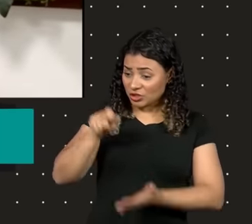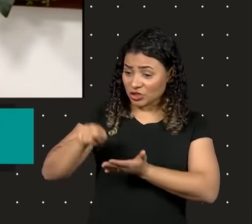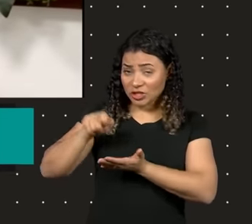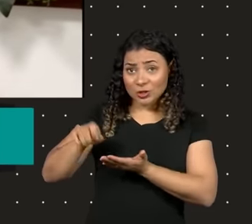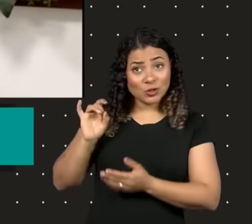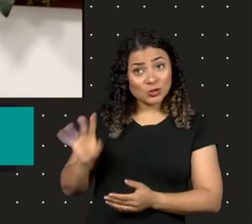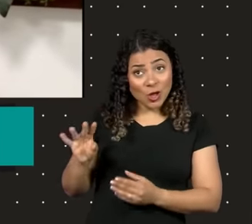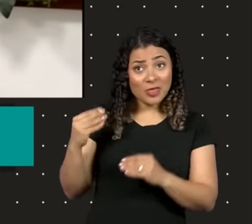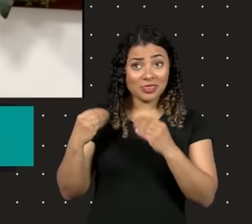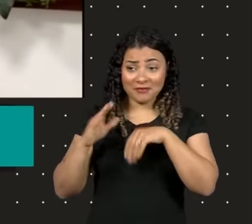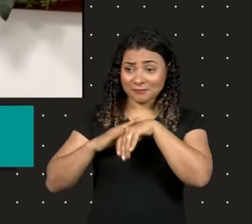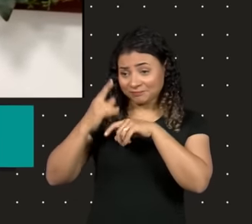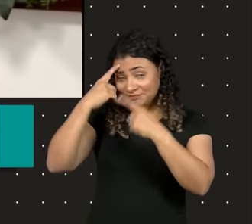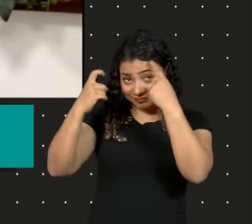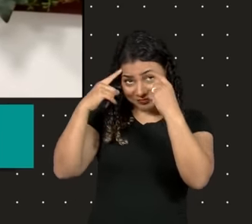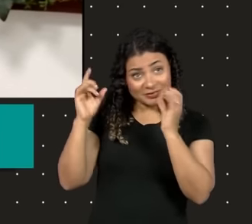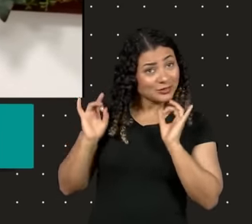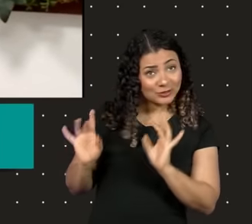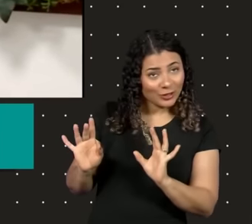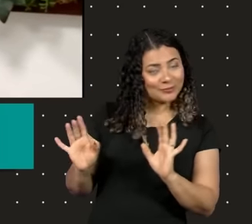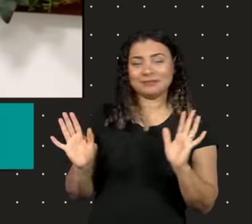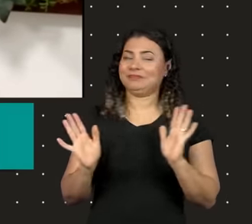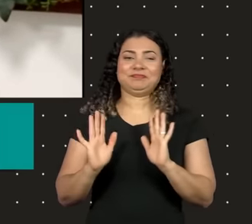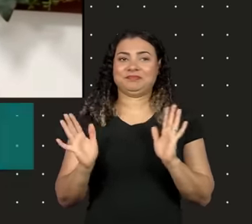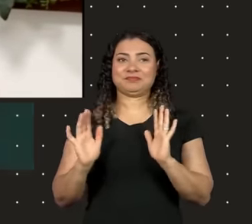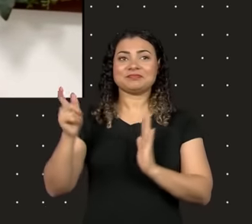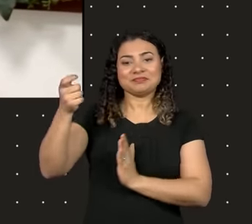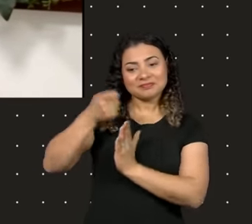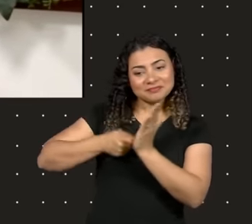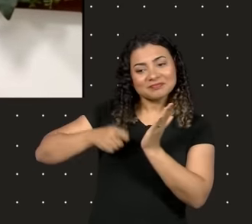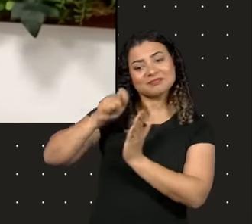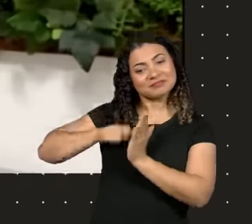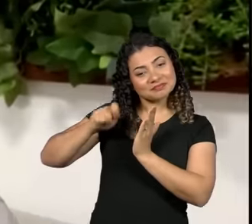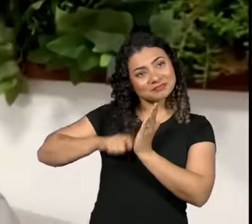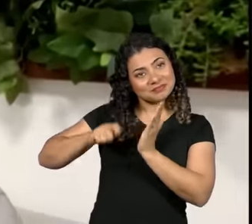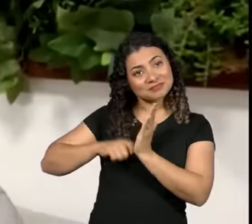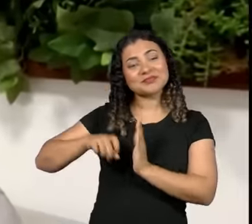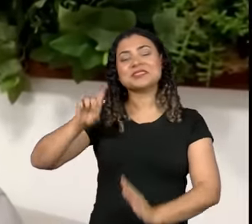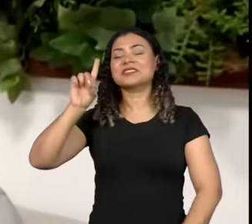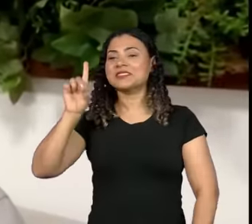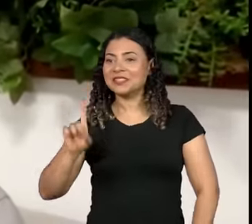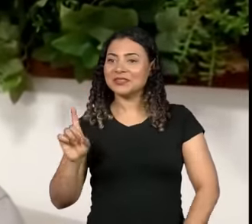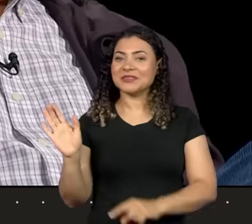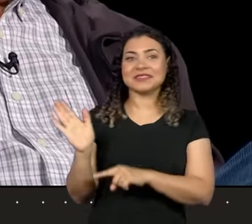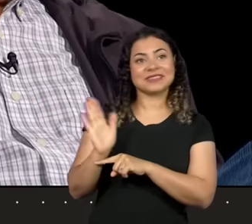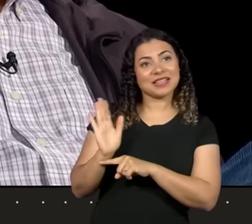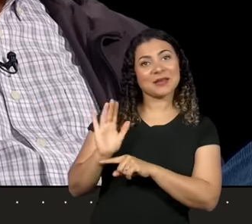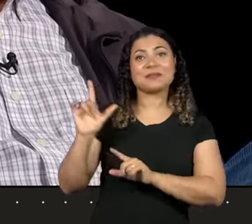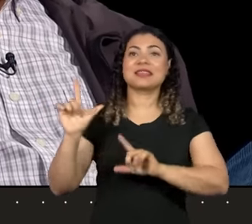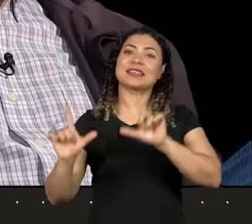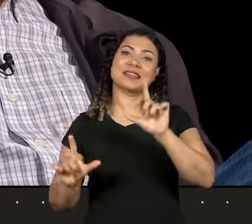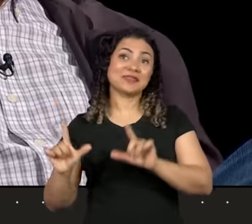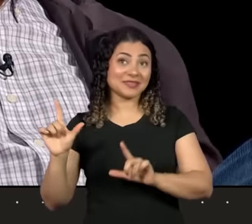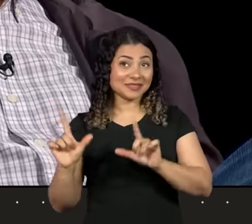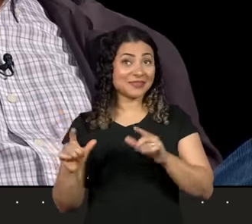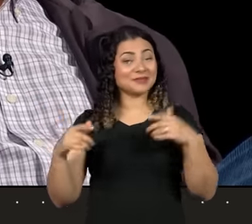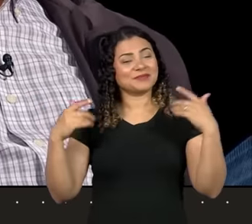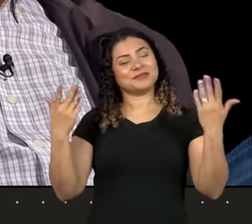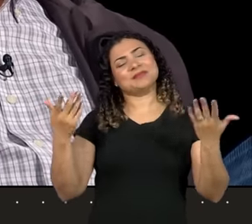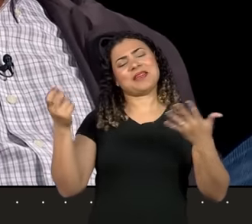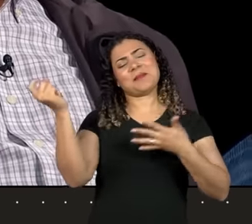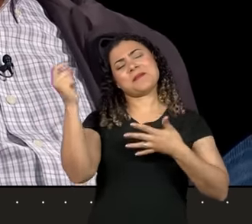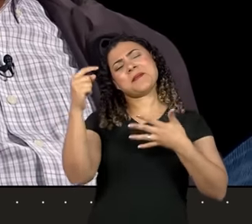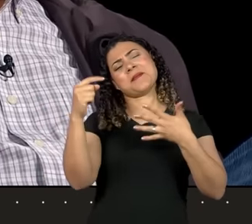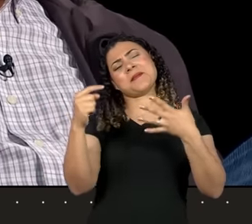Figueiredo, o novelista Paulo Figueiredo, o roteirista Paulo Figueiredo, o diretor de cinema e televisão. Enfim, Paulo